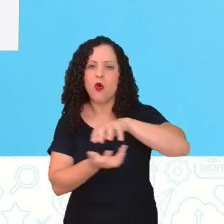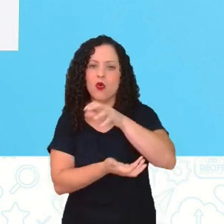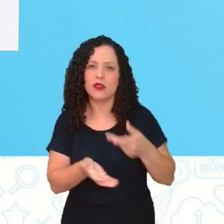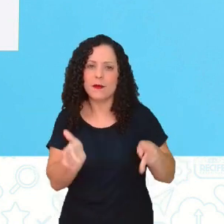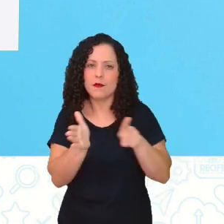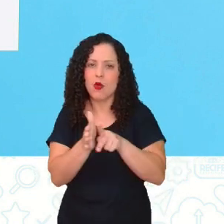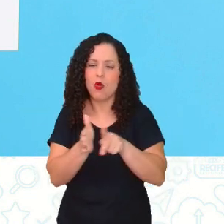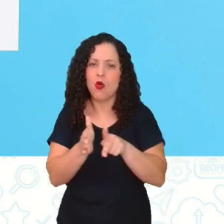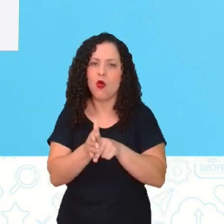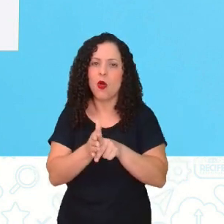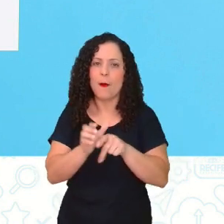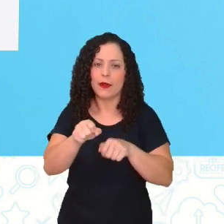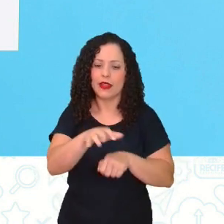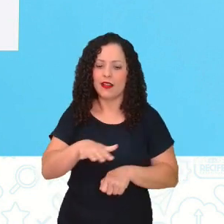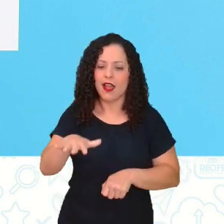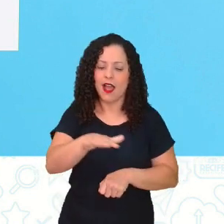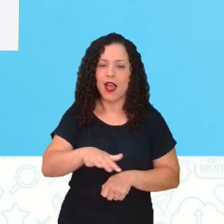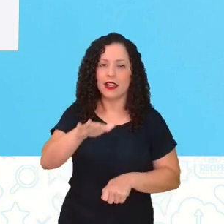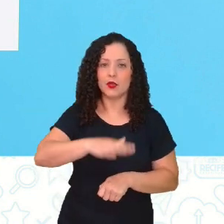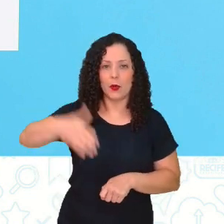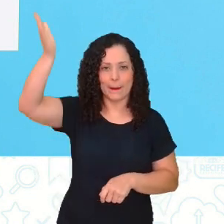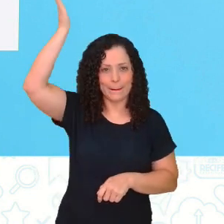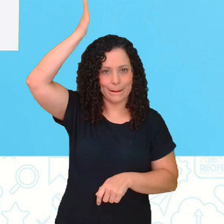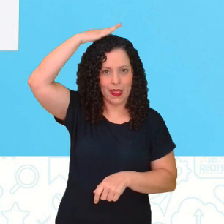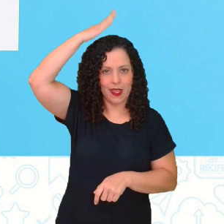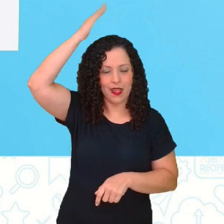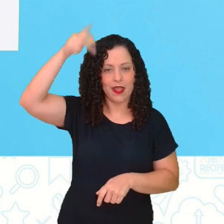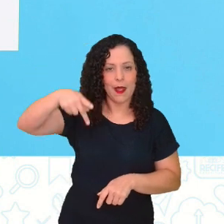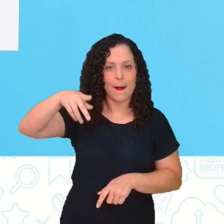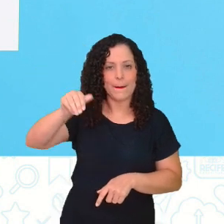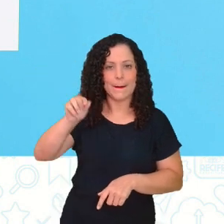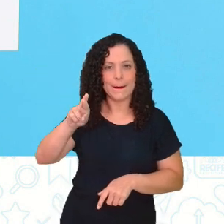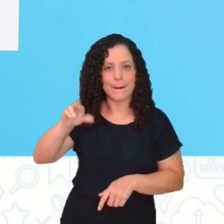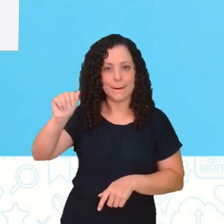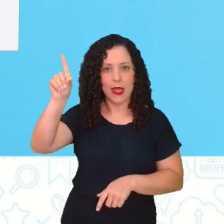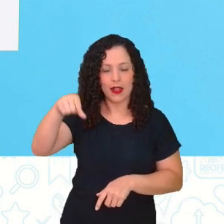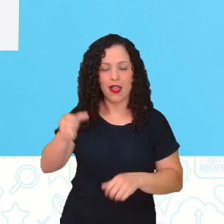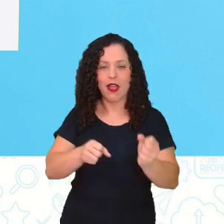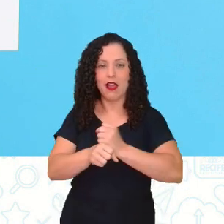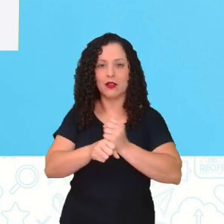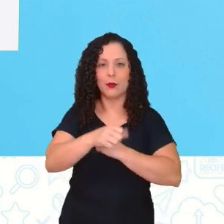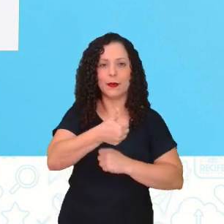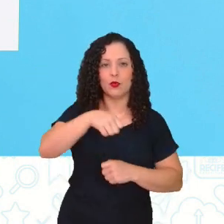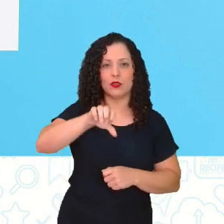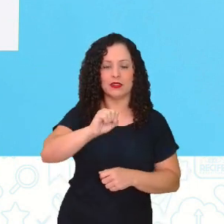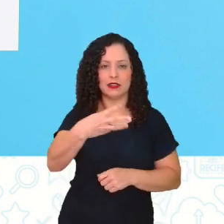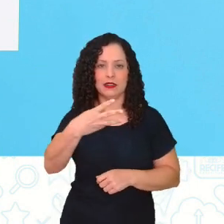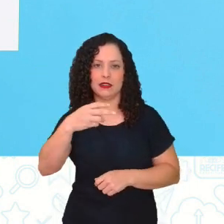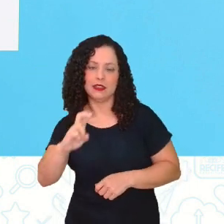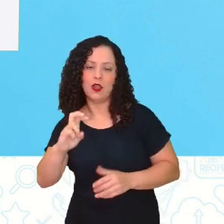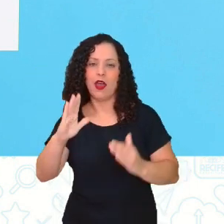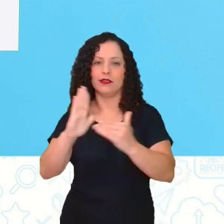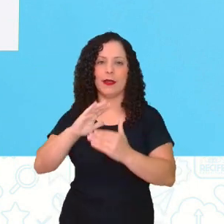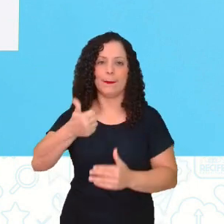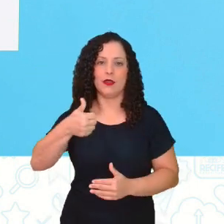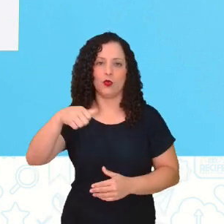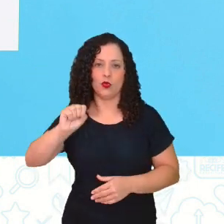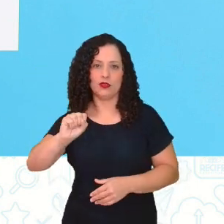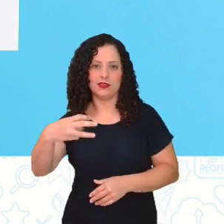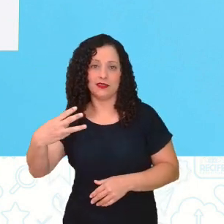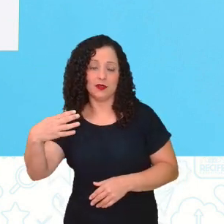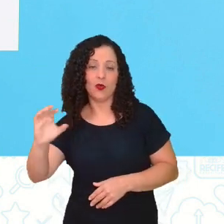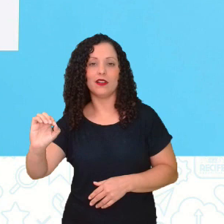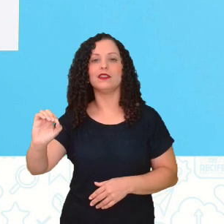do Grão-Pará, ali na região do Pará, entre os anos de 1835 e 1840, né,